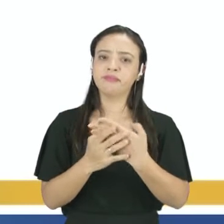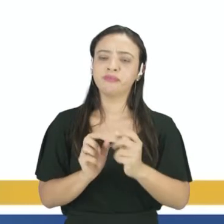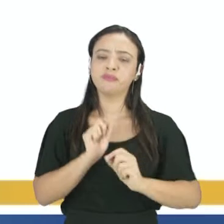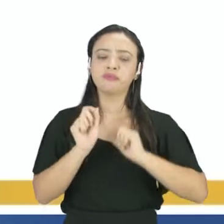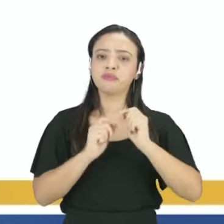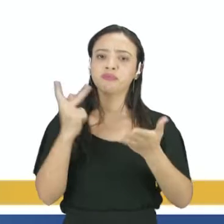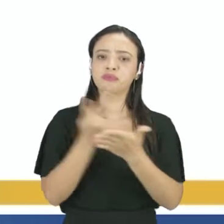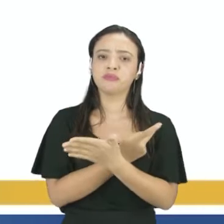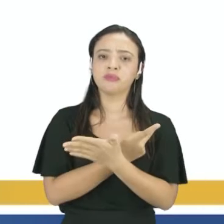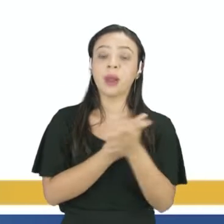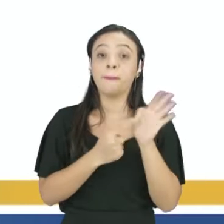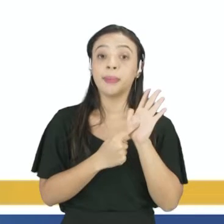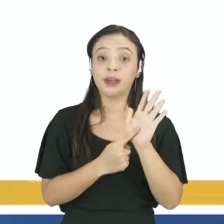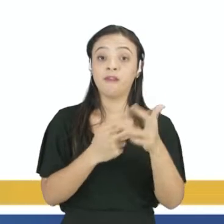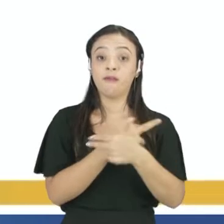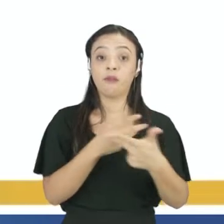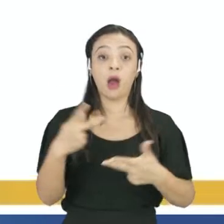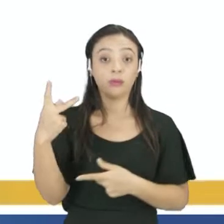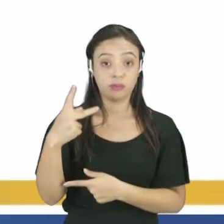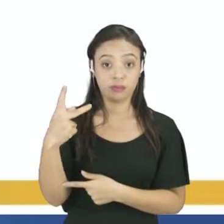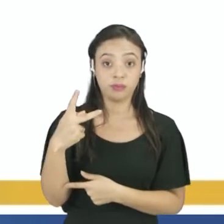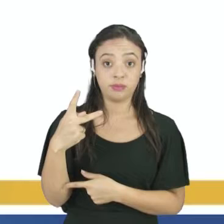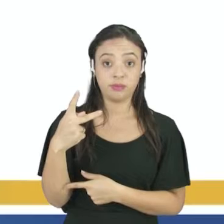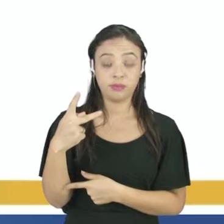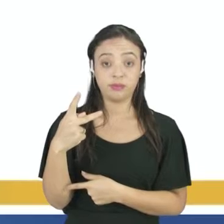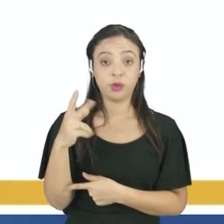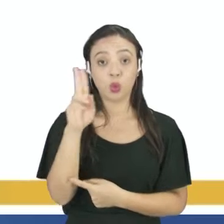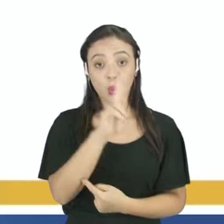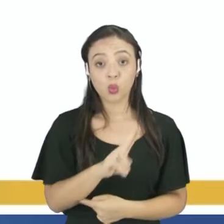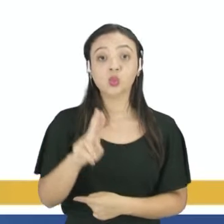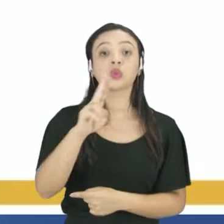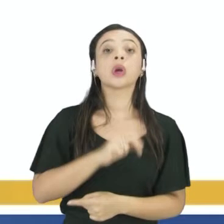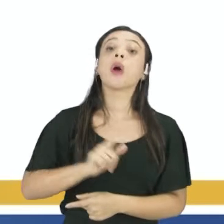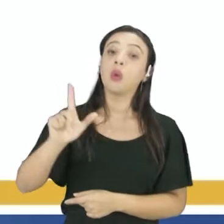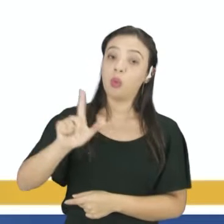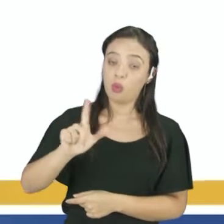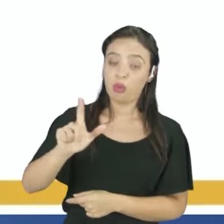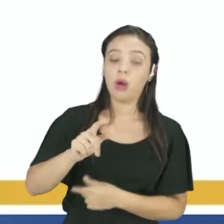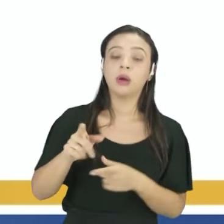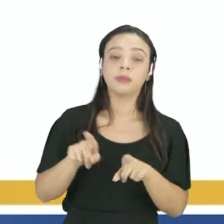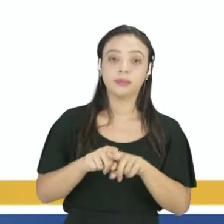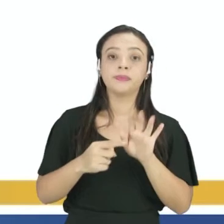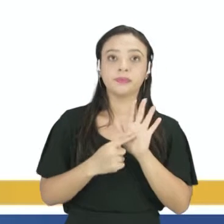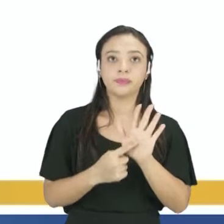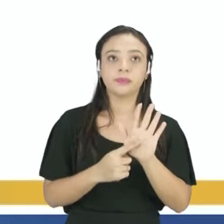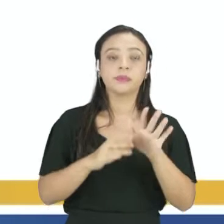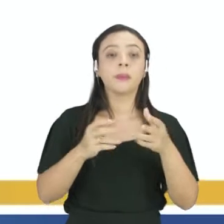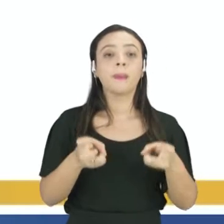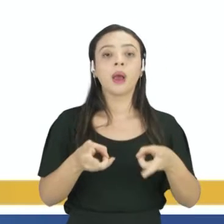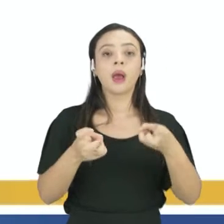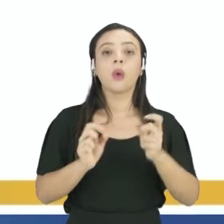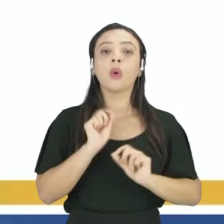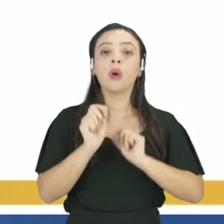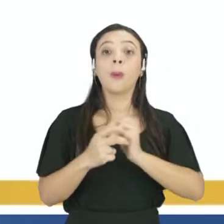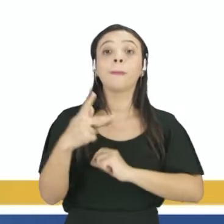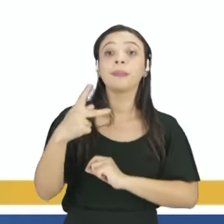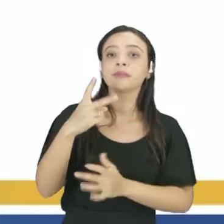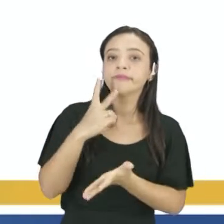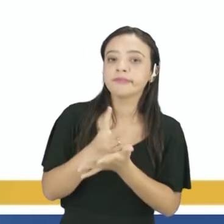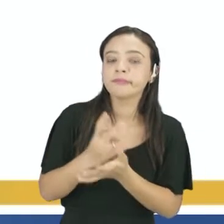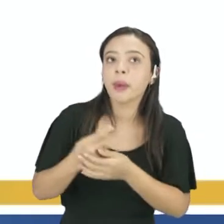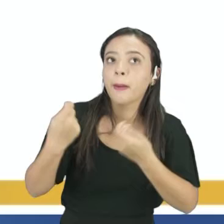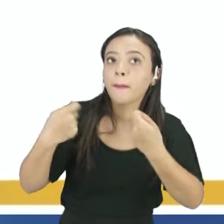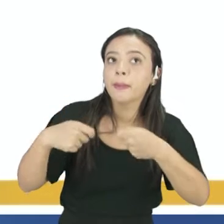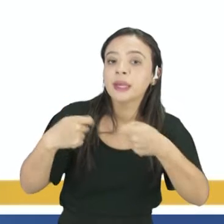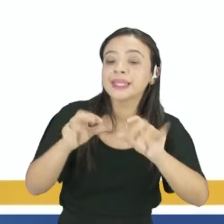Ela me dá alguns perímetros em função de alguns lados dados, certo? Então, perceba que o perímetro sempre depende da